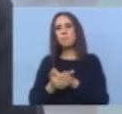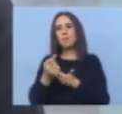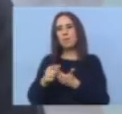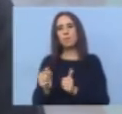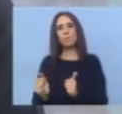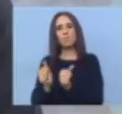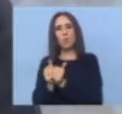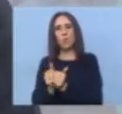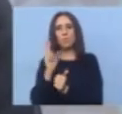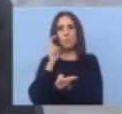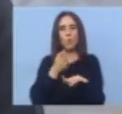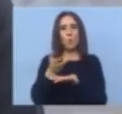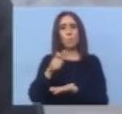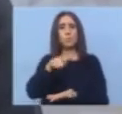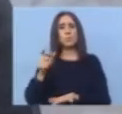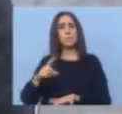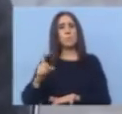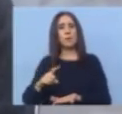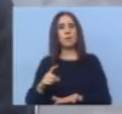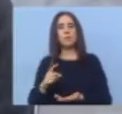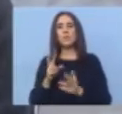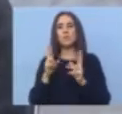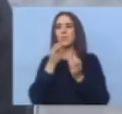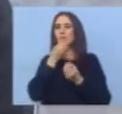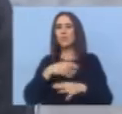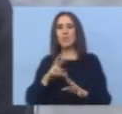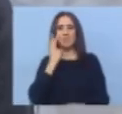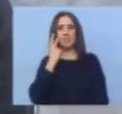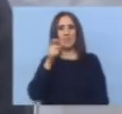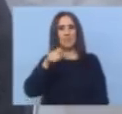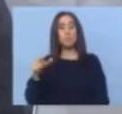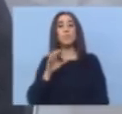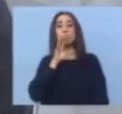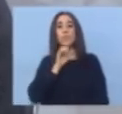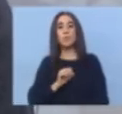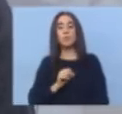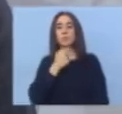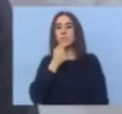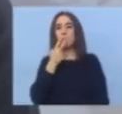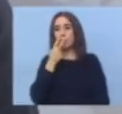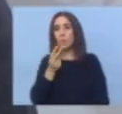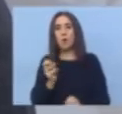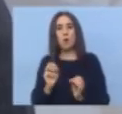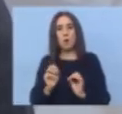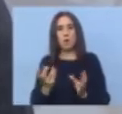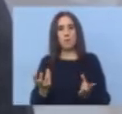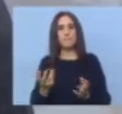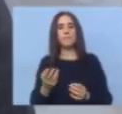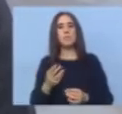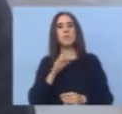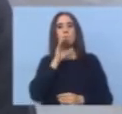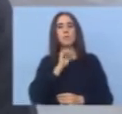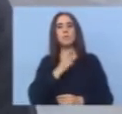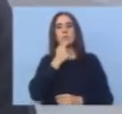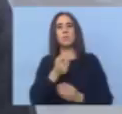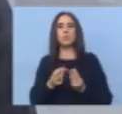companhia, ouvir, pessoas que muitas vezes já perderam a esperança na sua vida, que os filhos, os netos não a vão visitar, que a solução dos filhos e netos